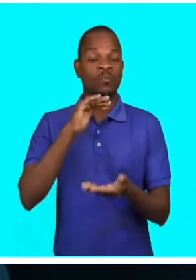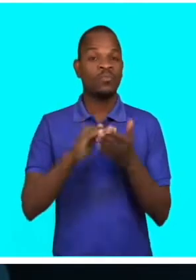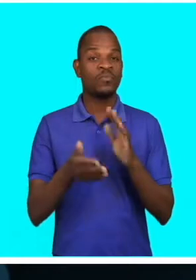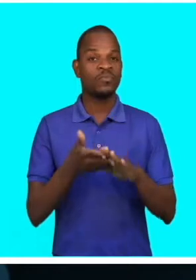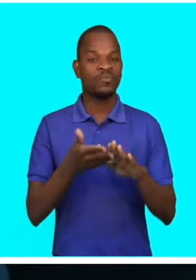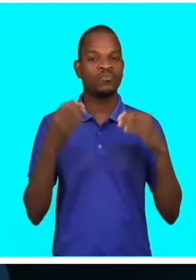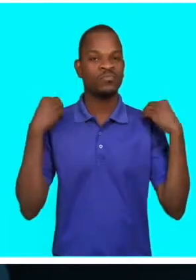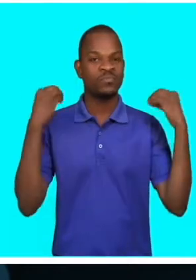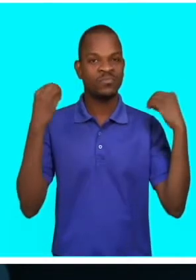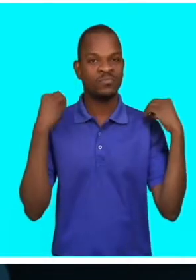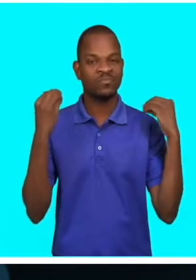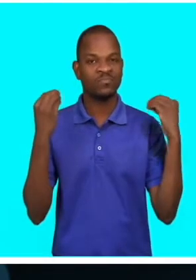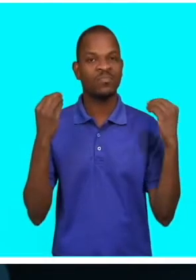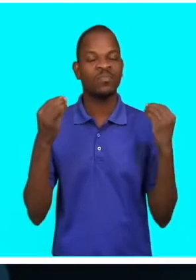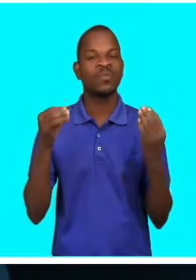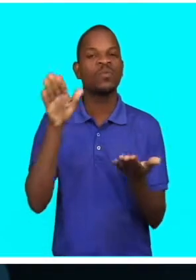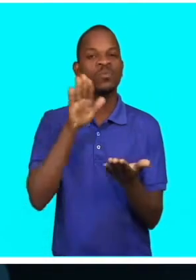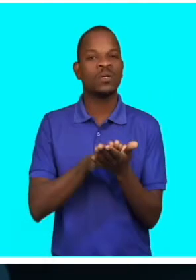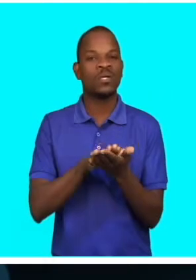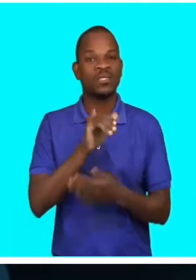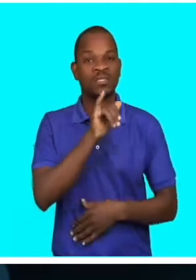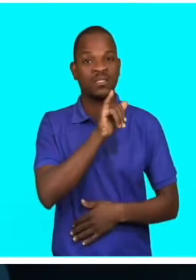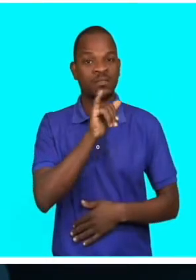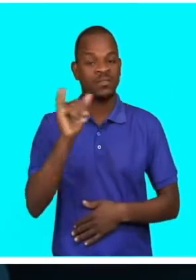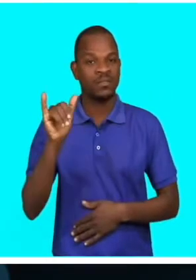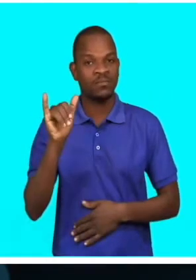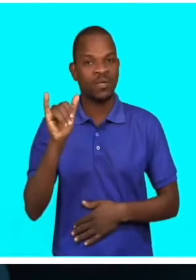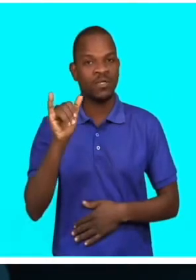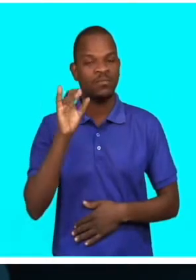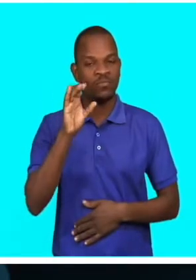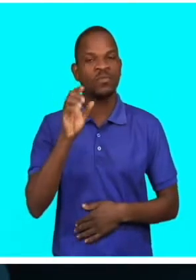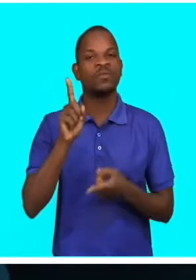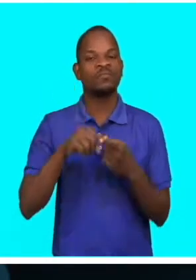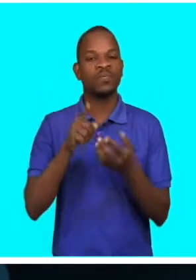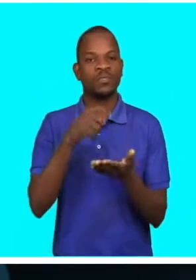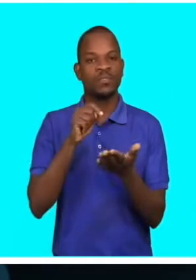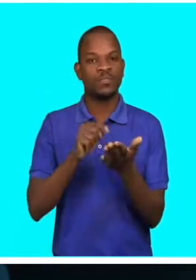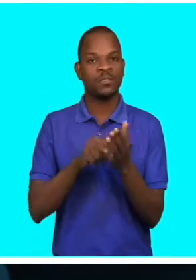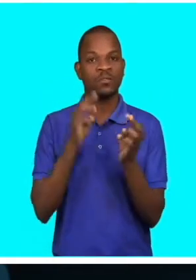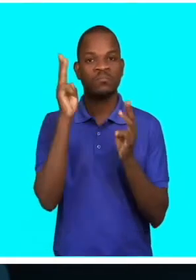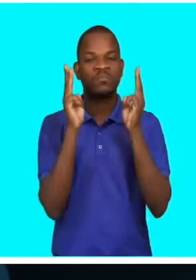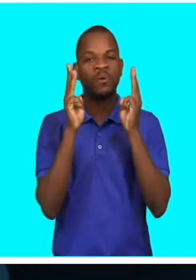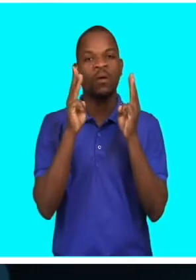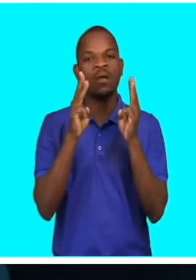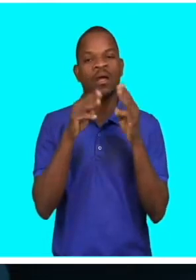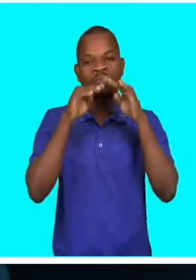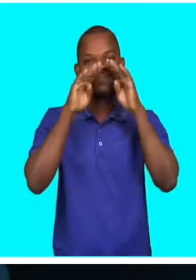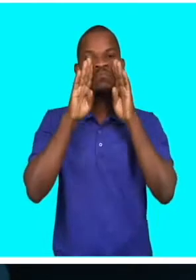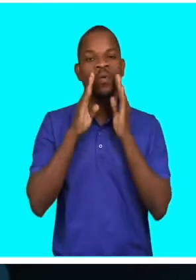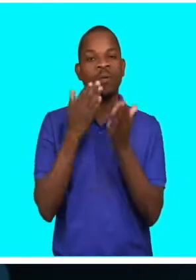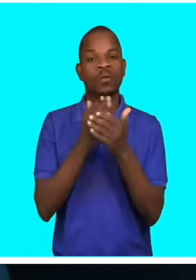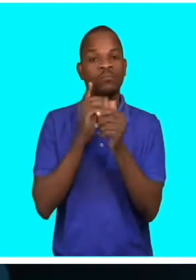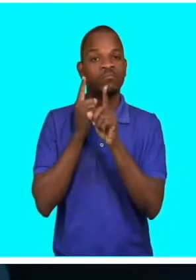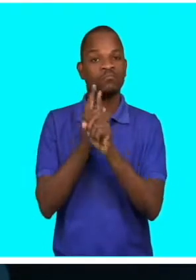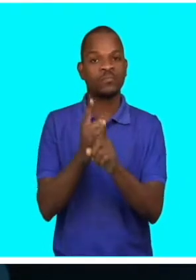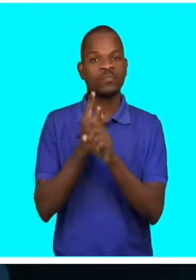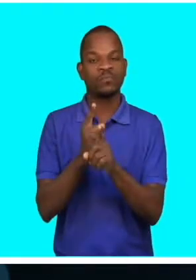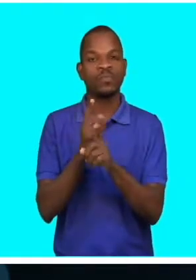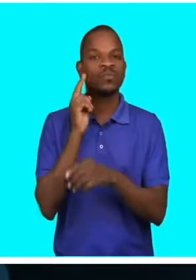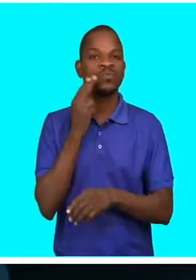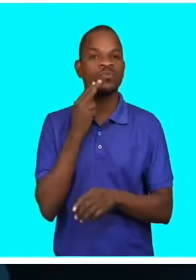Linda Isaías, professora de educação física em Machixe, lamenta o fato de a participação dos surdos nos jogos escolares